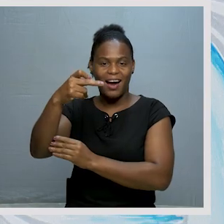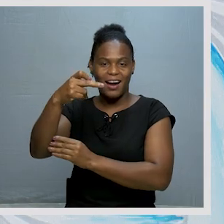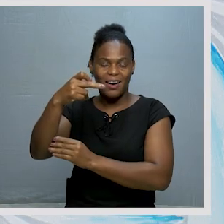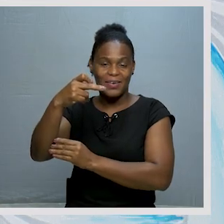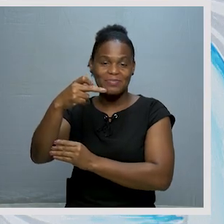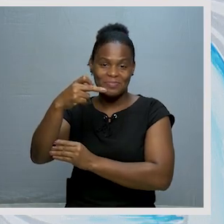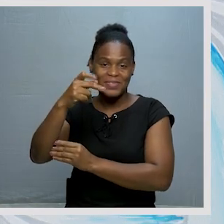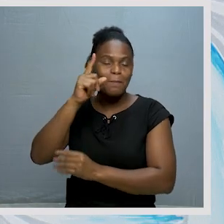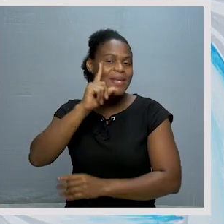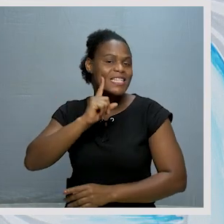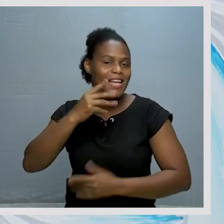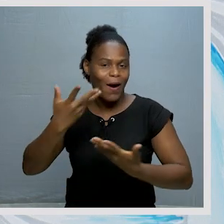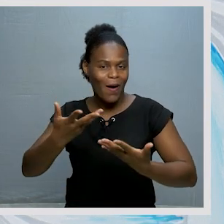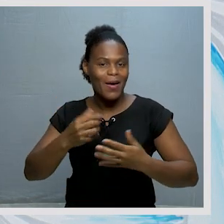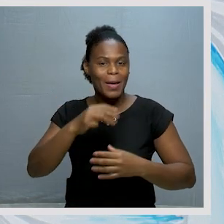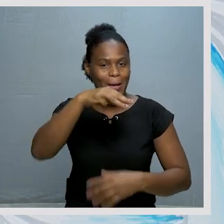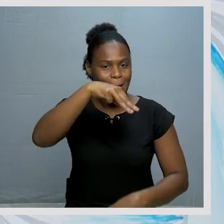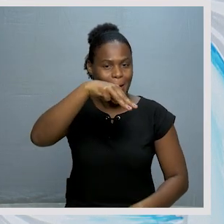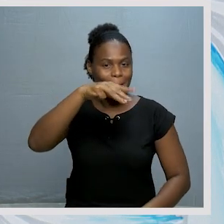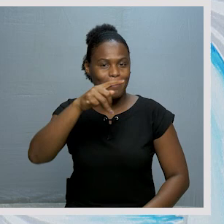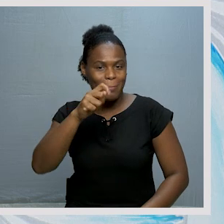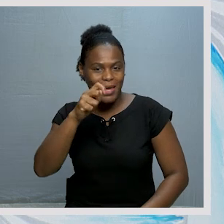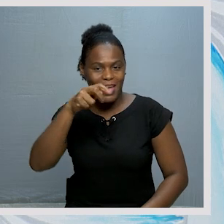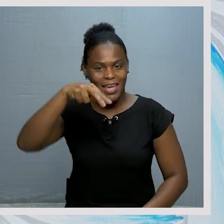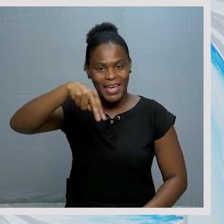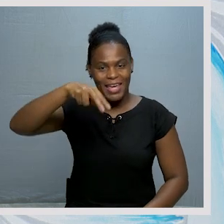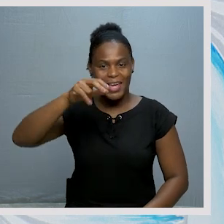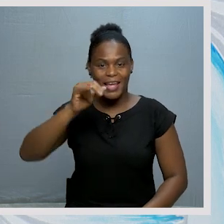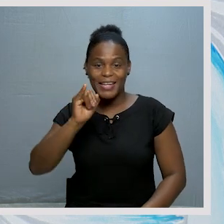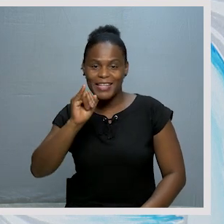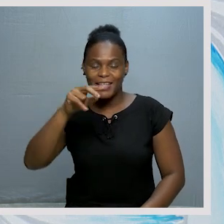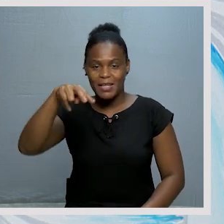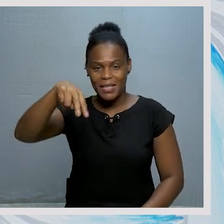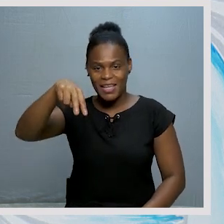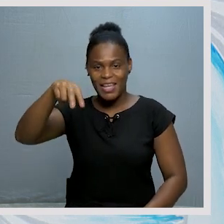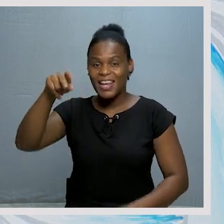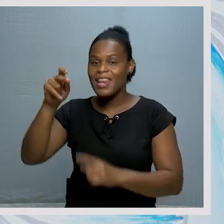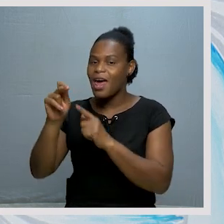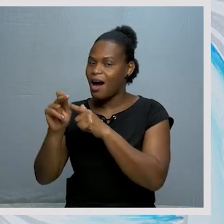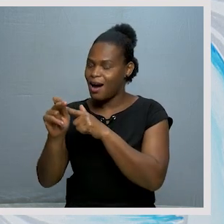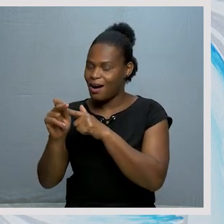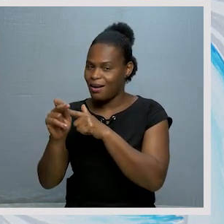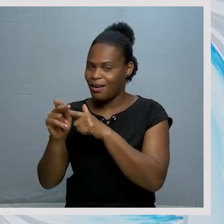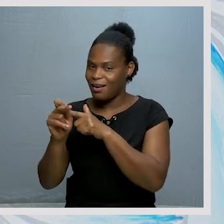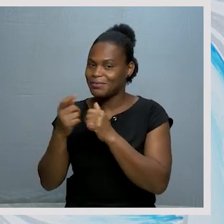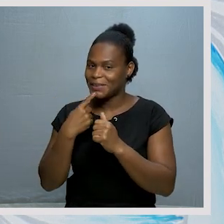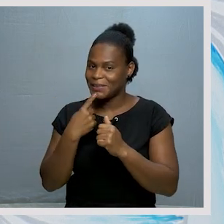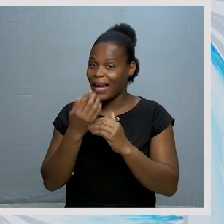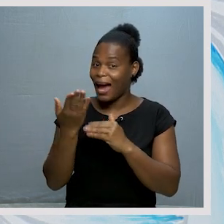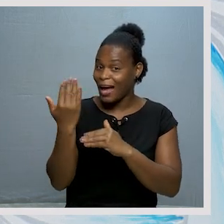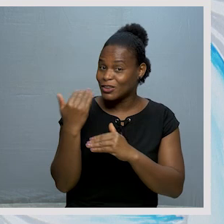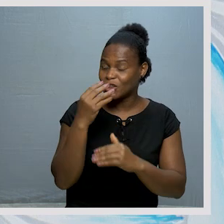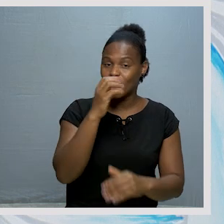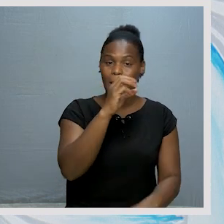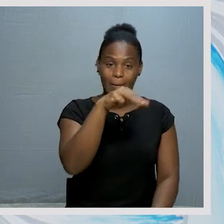a palavra com esse nome no gênero feminino. Entenderam? Esse O de menino é a